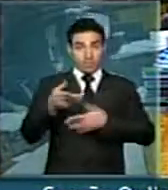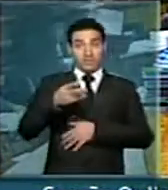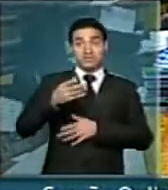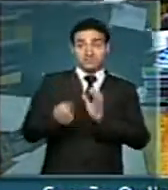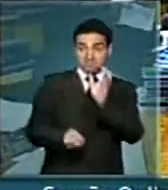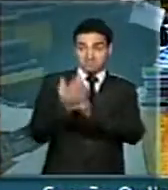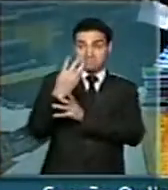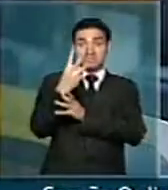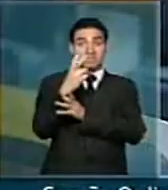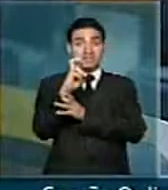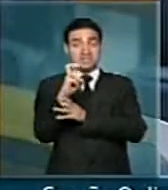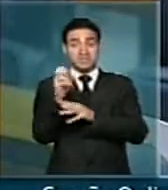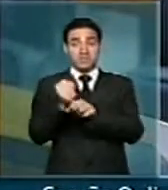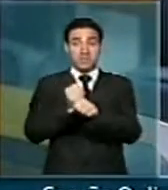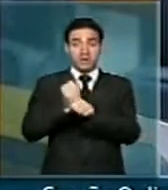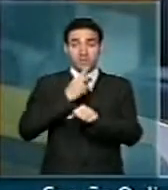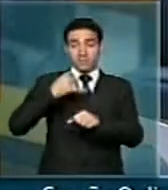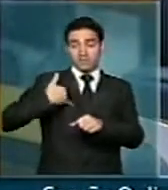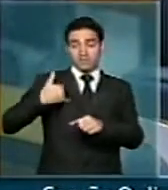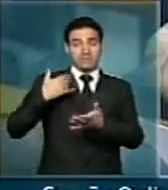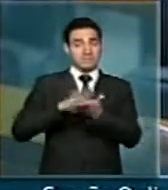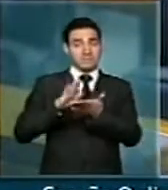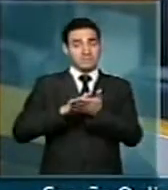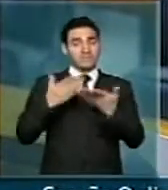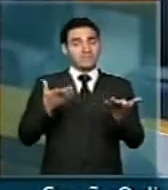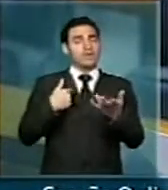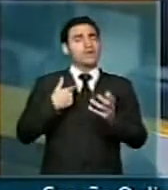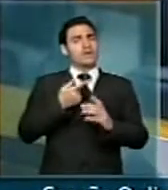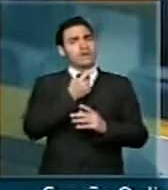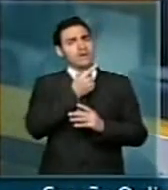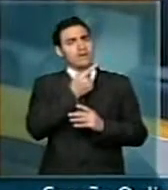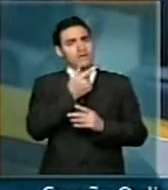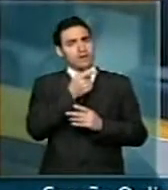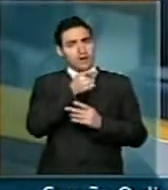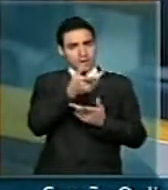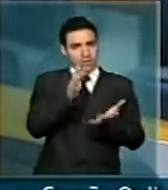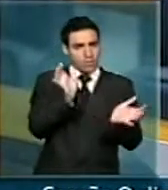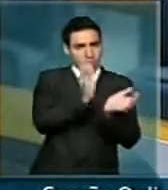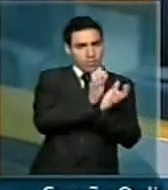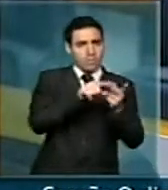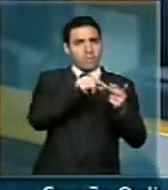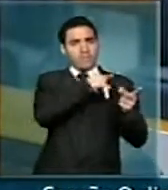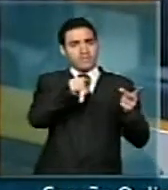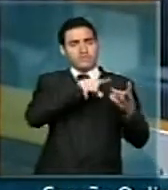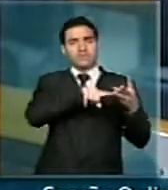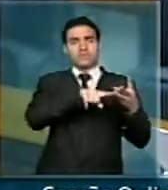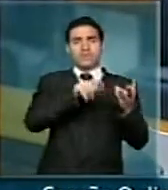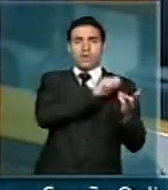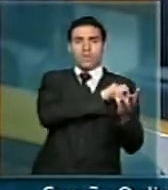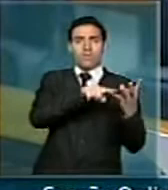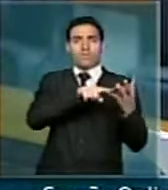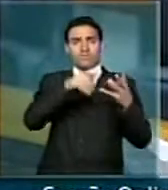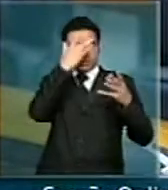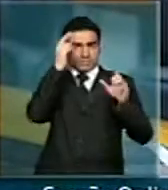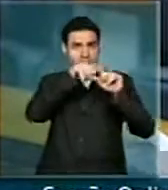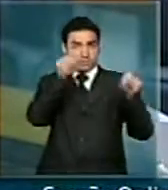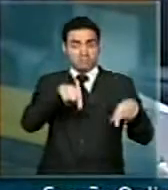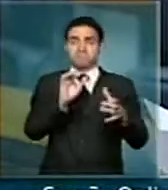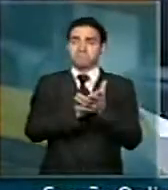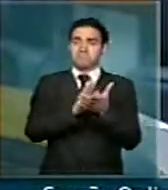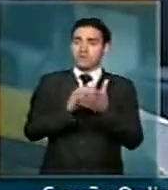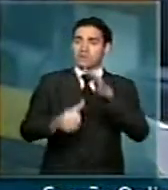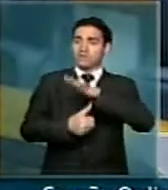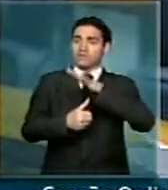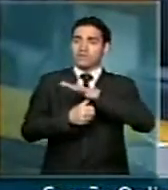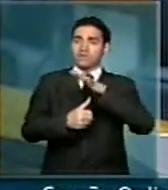implantação. Eu quero registrar nesta data, em nome de toda a comunidade de professores, alunos e funcionários, cumprimentar o reitor e professor